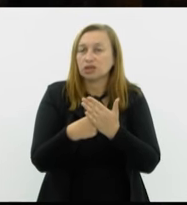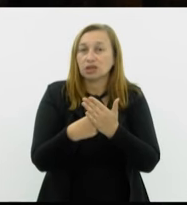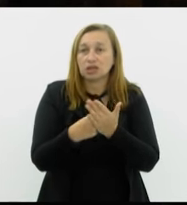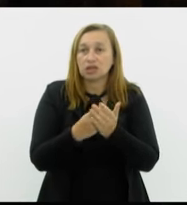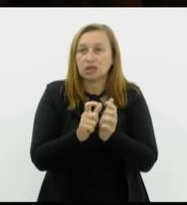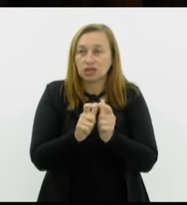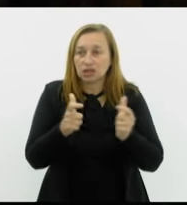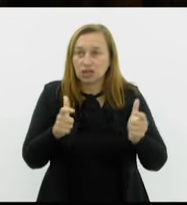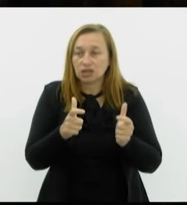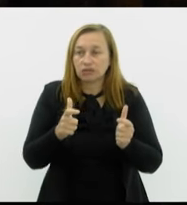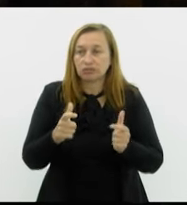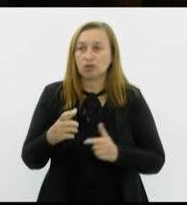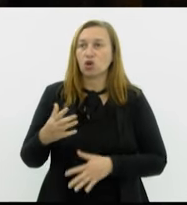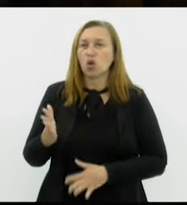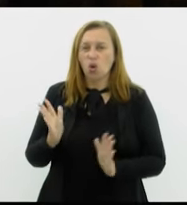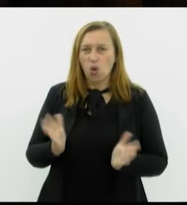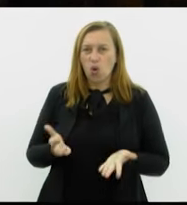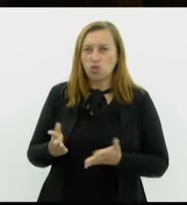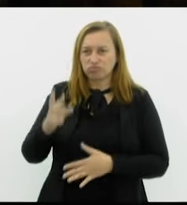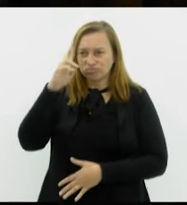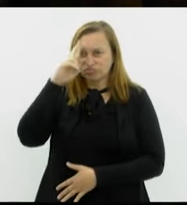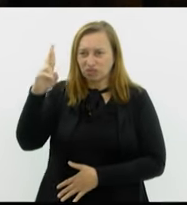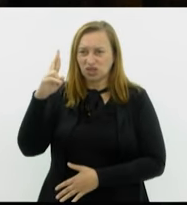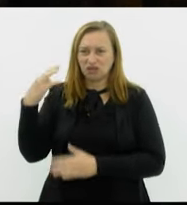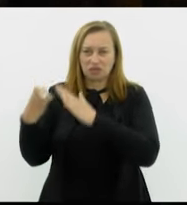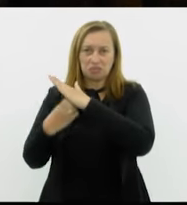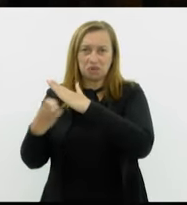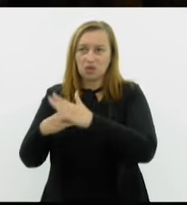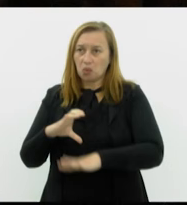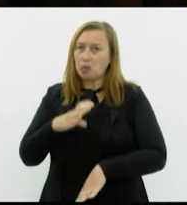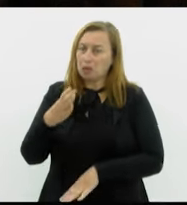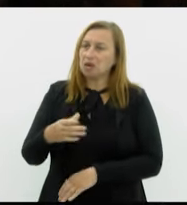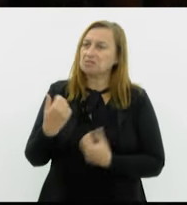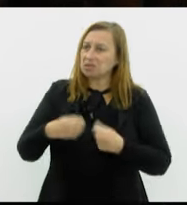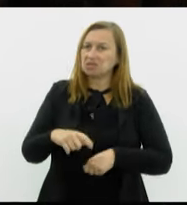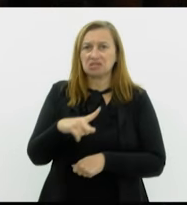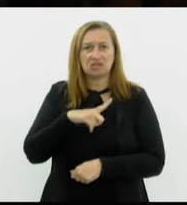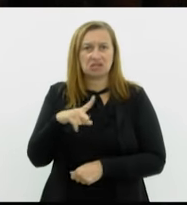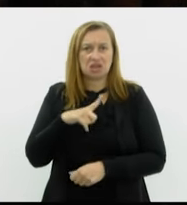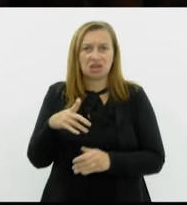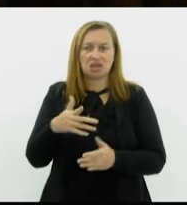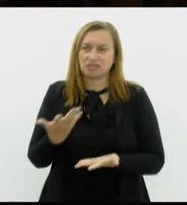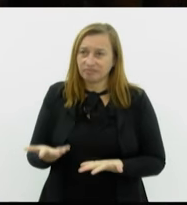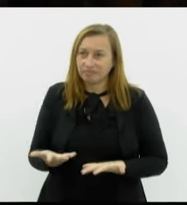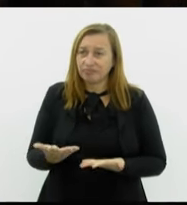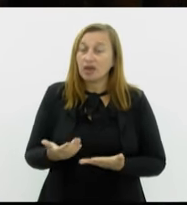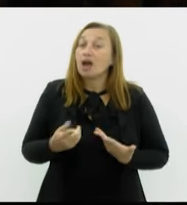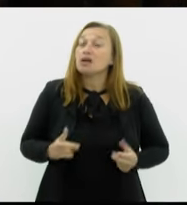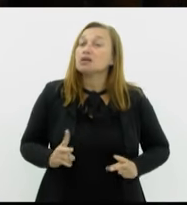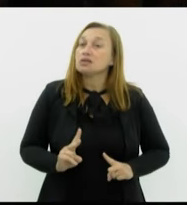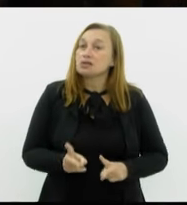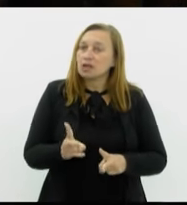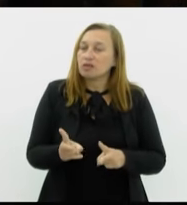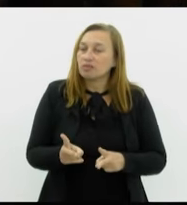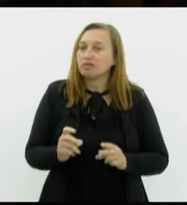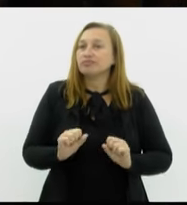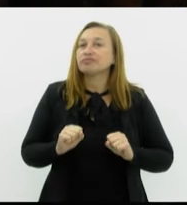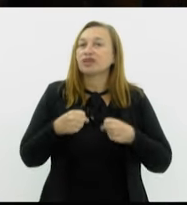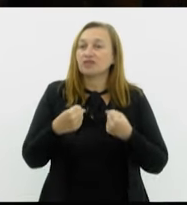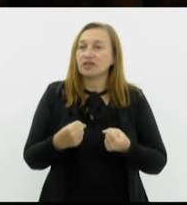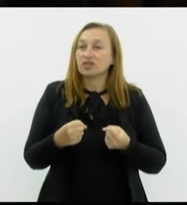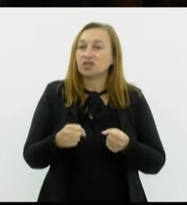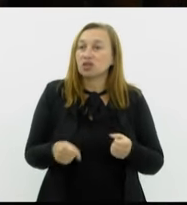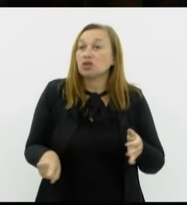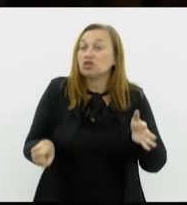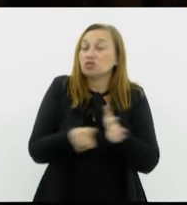é necessário, sim, reduzir a carga tributária. Eu, particularmente, sempre defendi a redução da carga tributária.